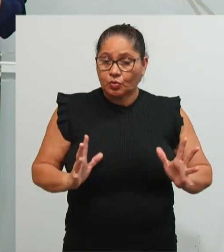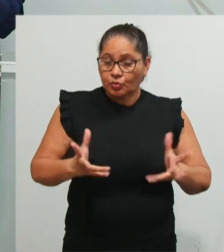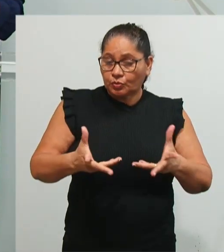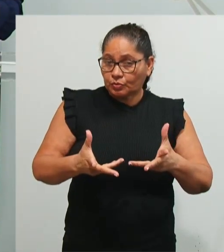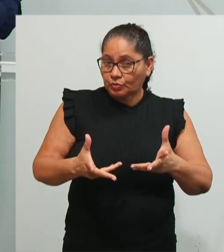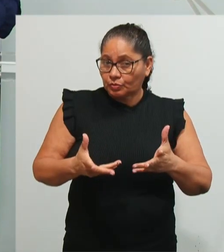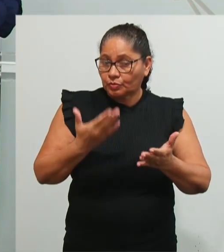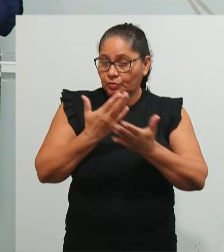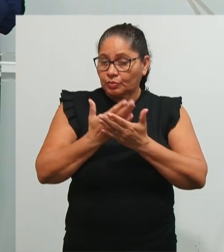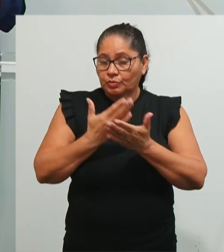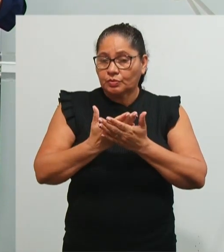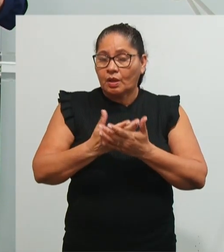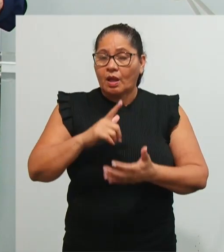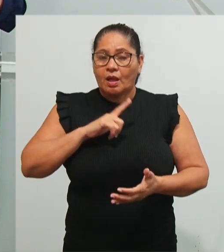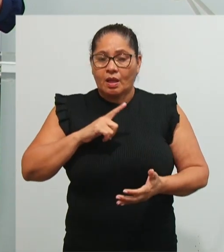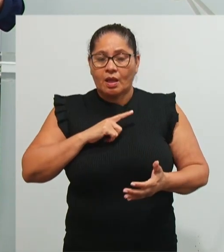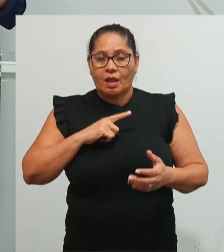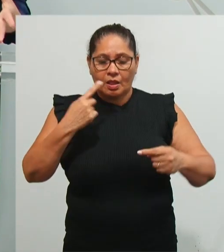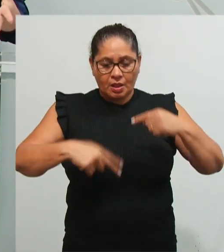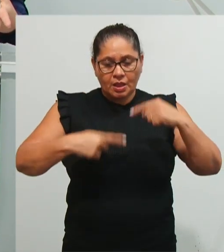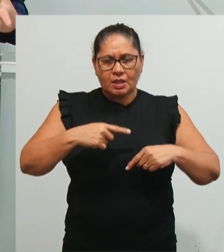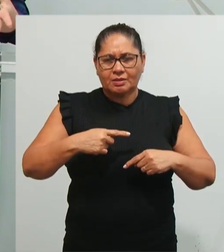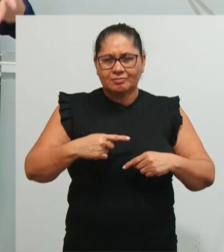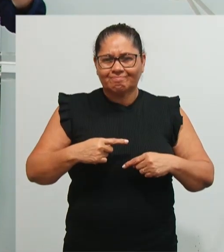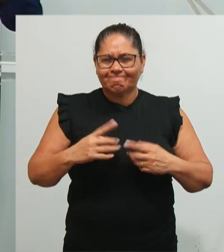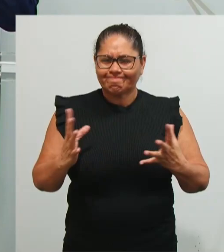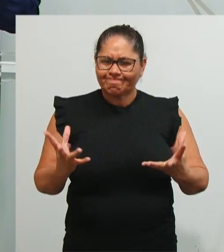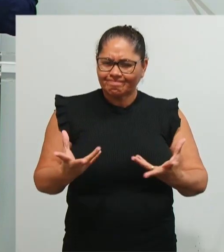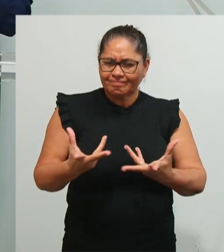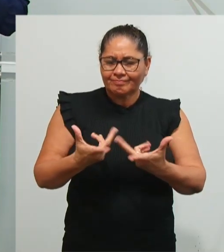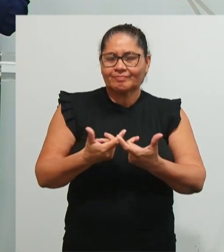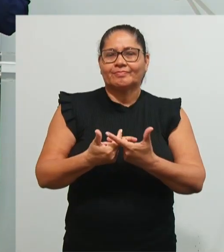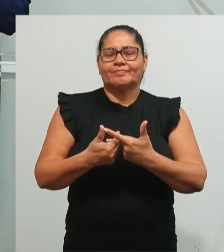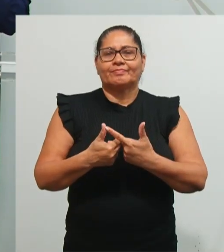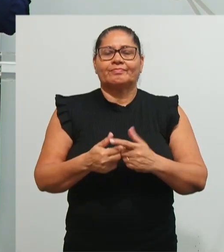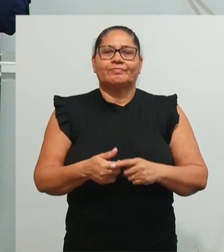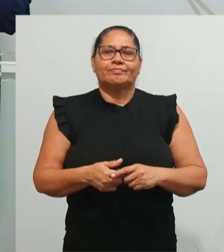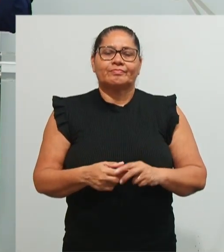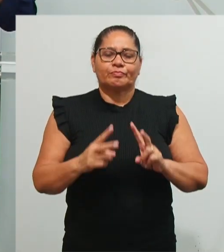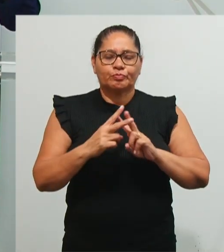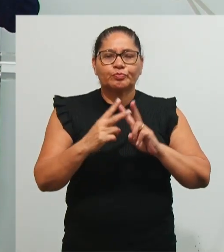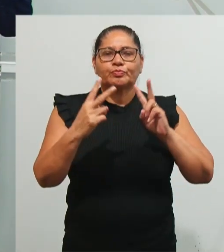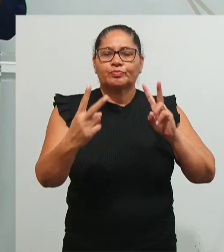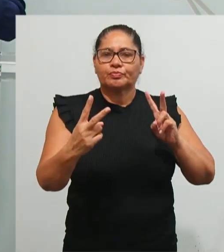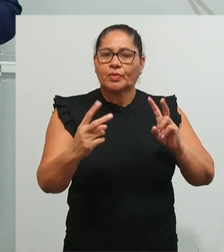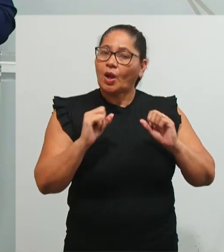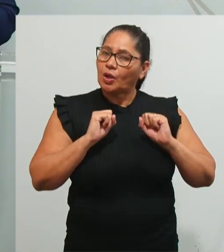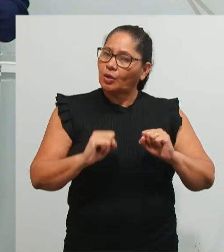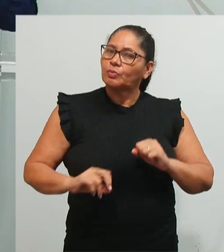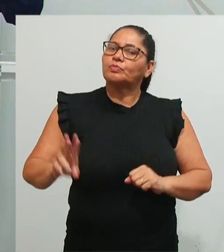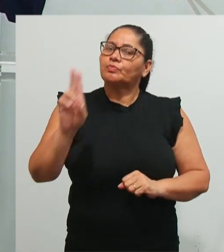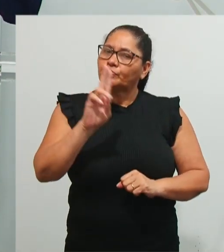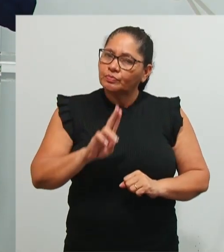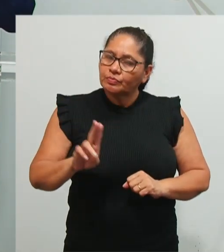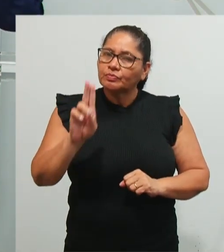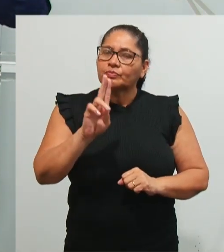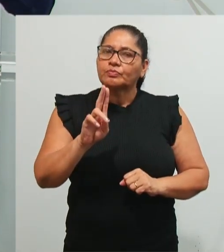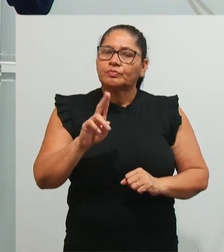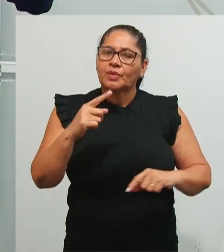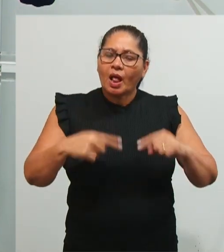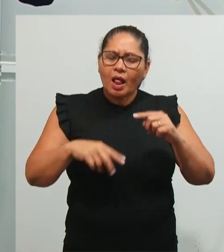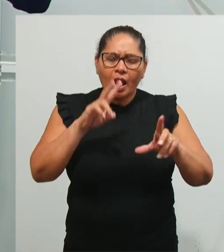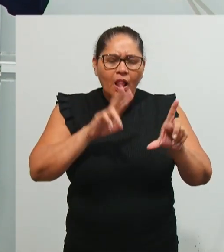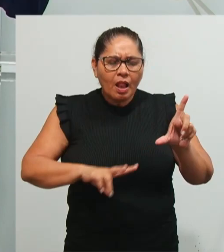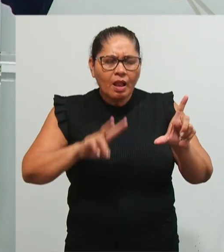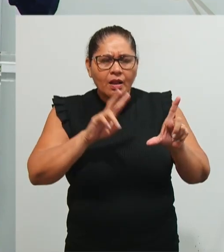elaboração dessa aula a gente tem um material complementar riquíssimo que está disponibilizado no ambiente virtual. Você pode fazer uso desse material, ler,